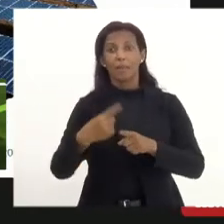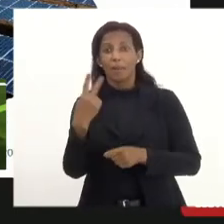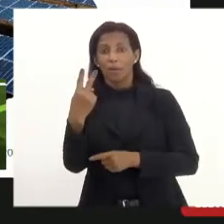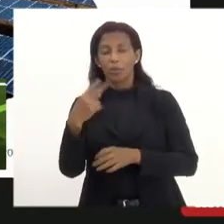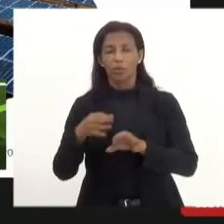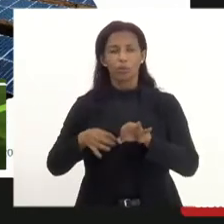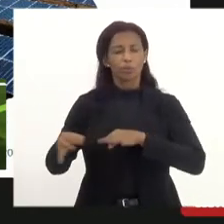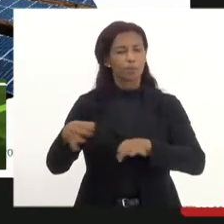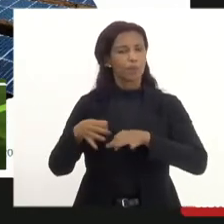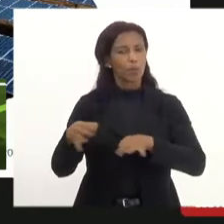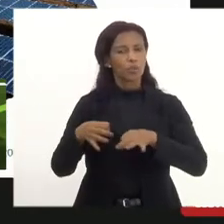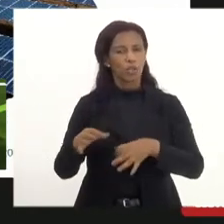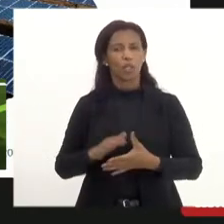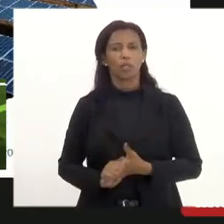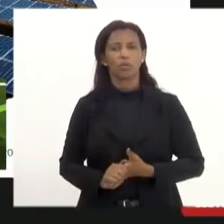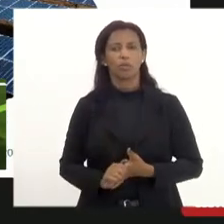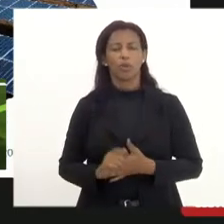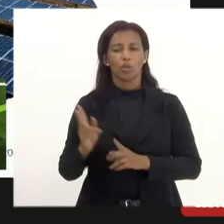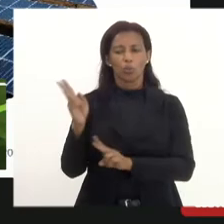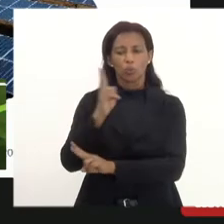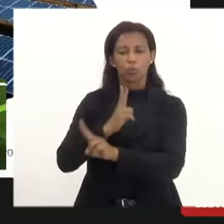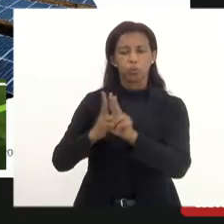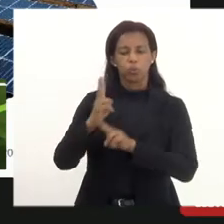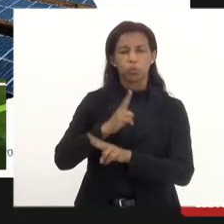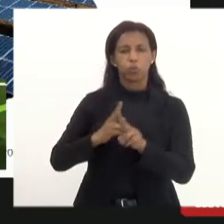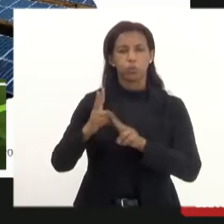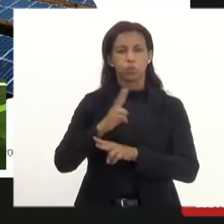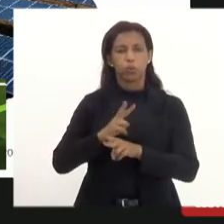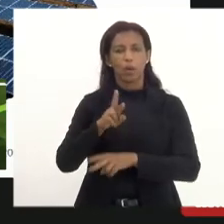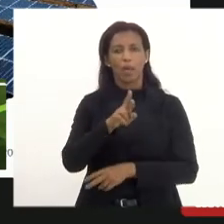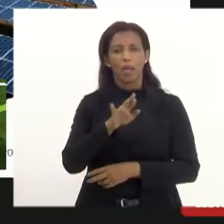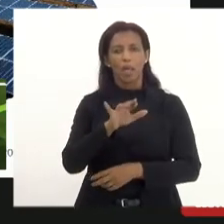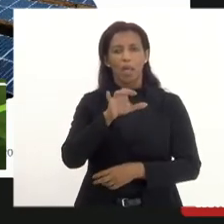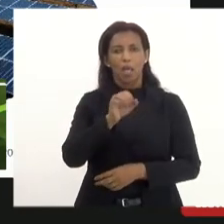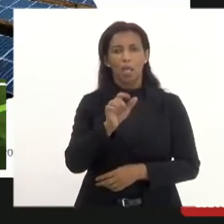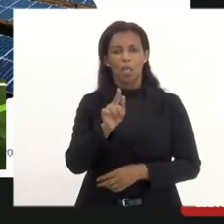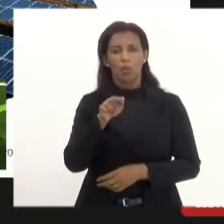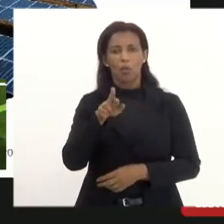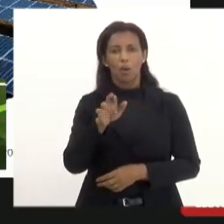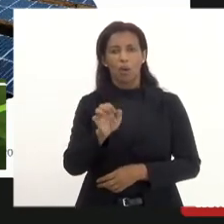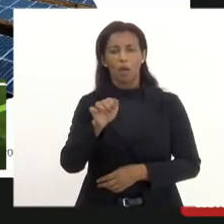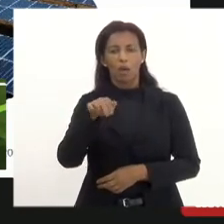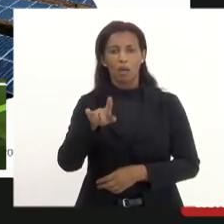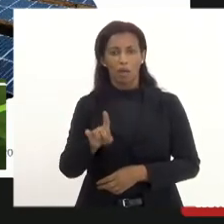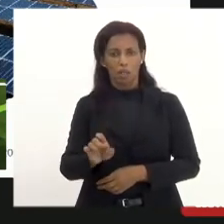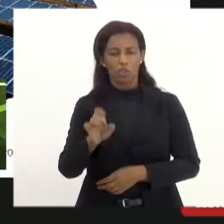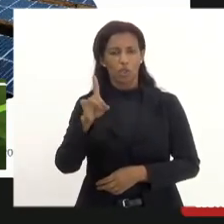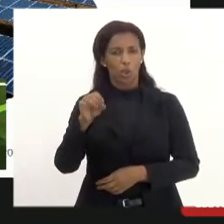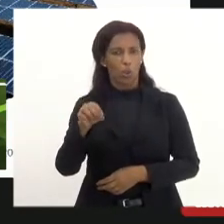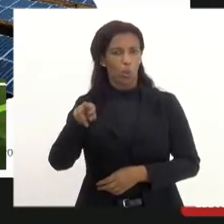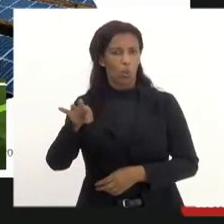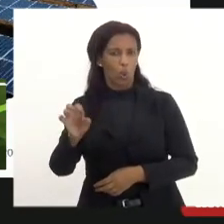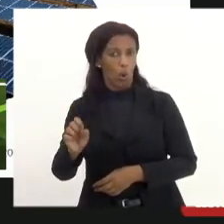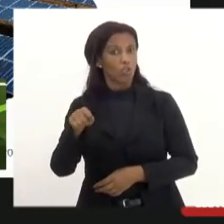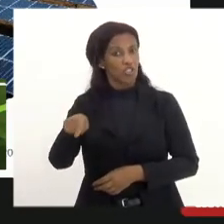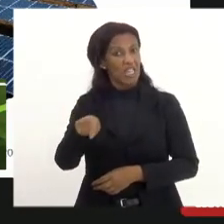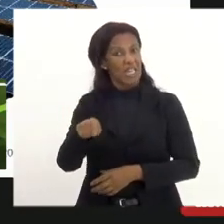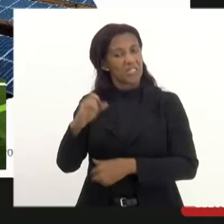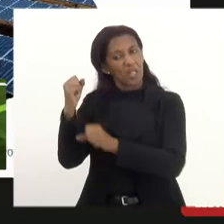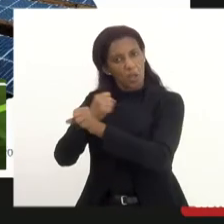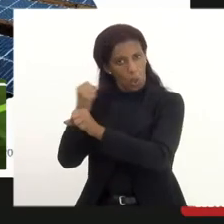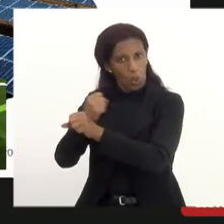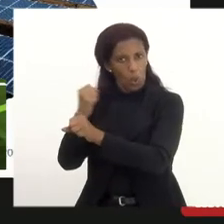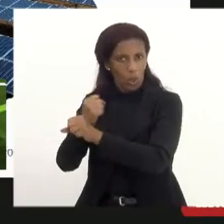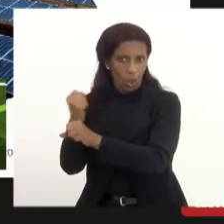projetos, esses são de eólica, no Rio Grande do Norte. Esses estão em fase de